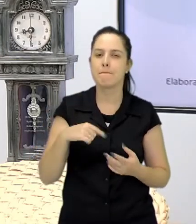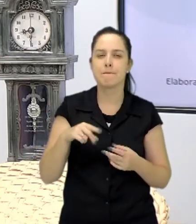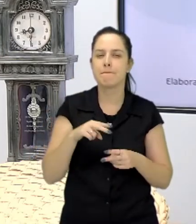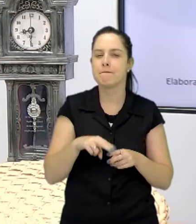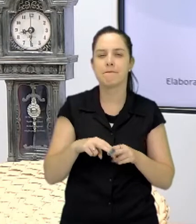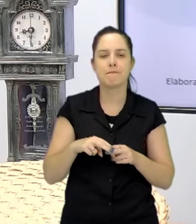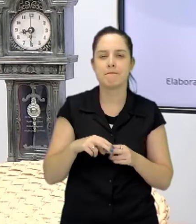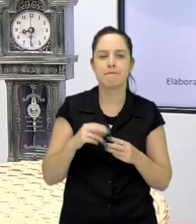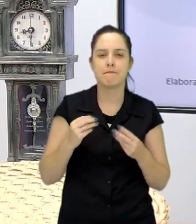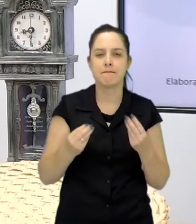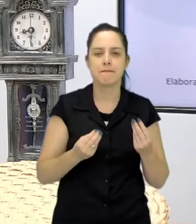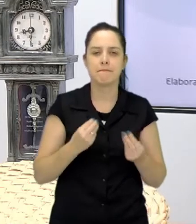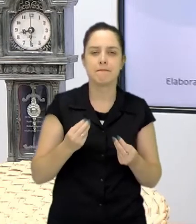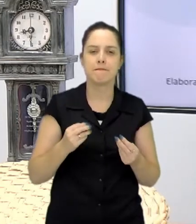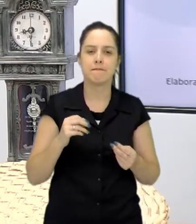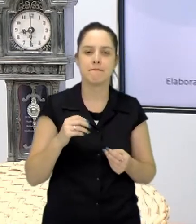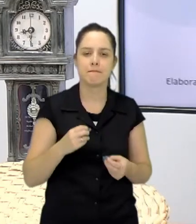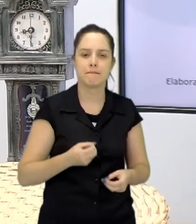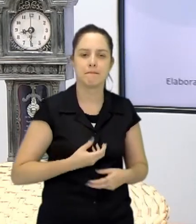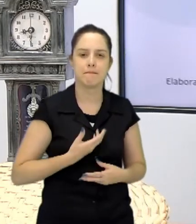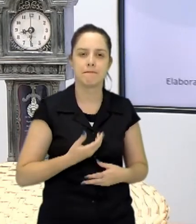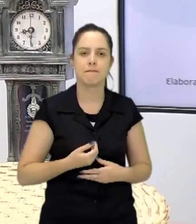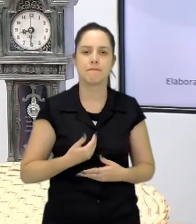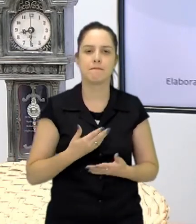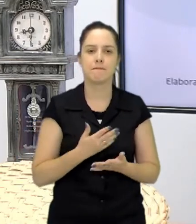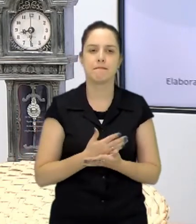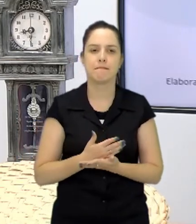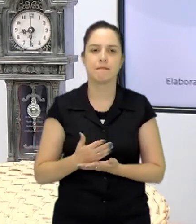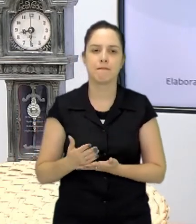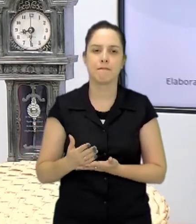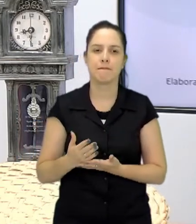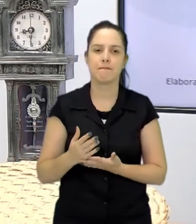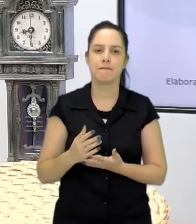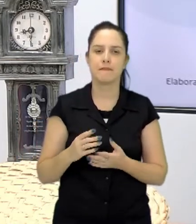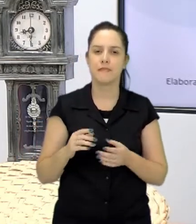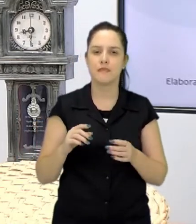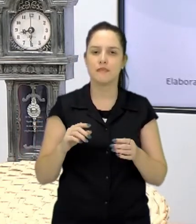eu vivesse um grupo étnico muito mais parecido com o indígena, né? Que eu tivesse